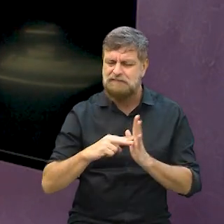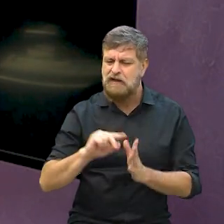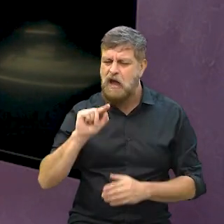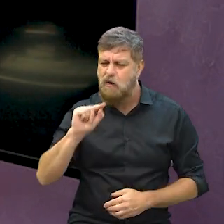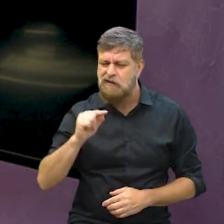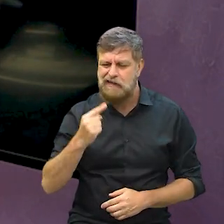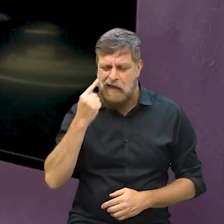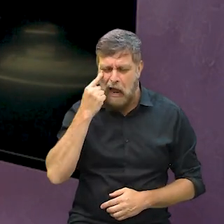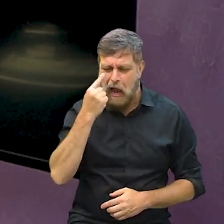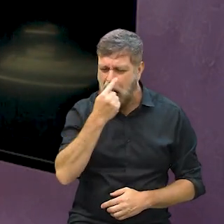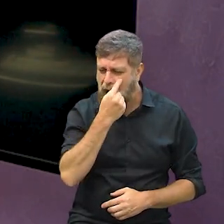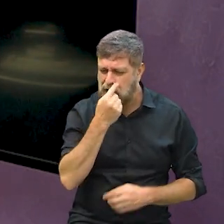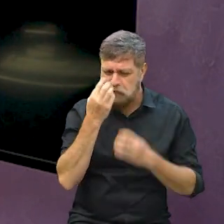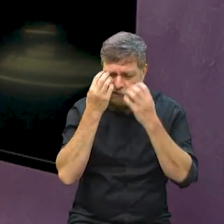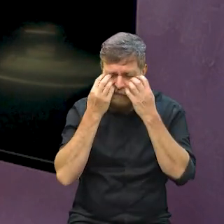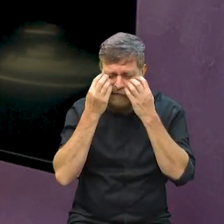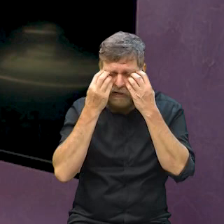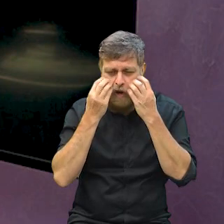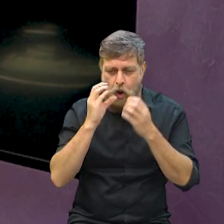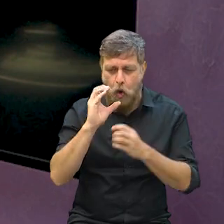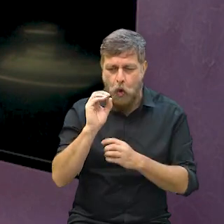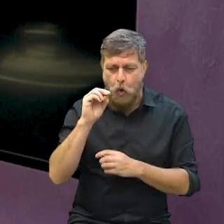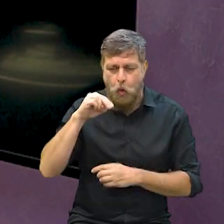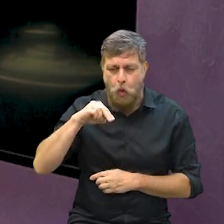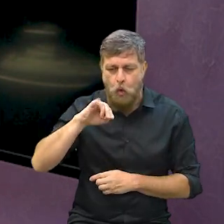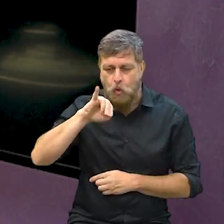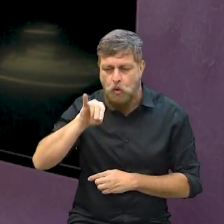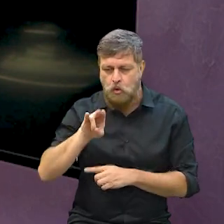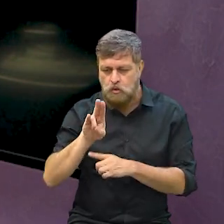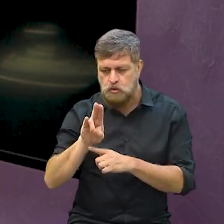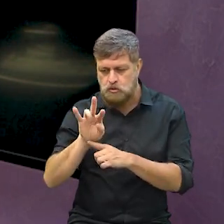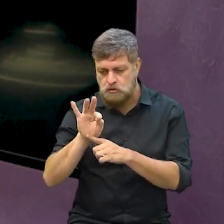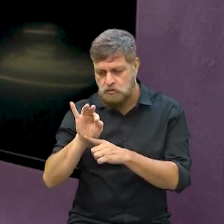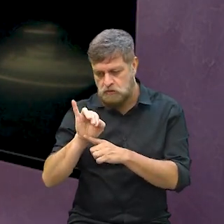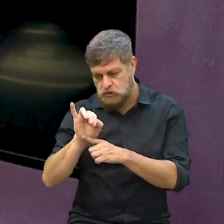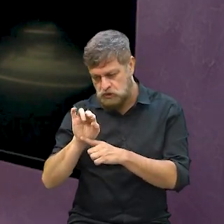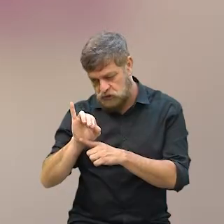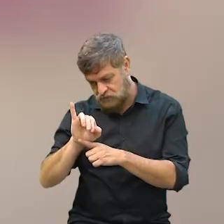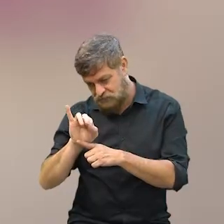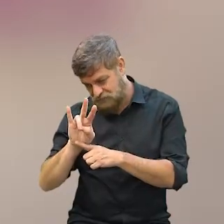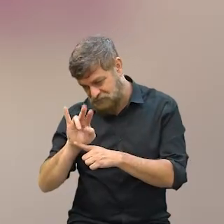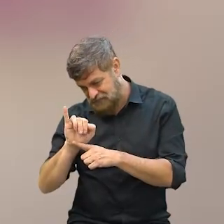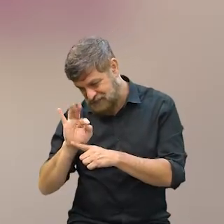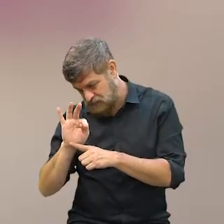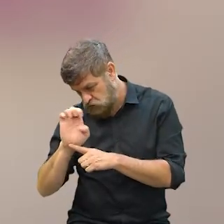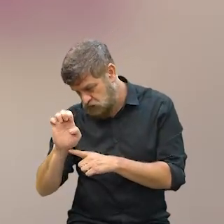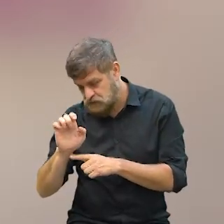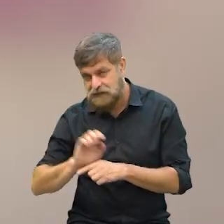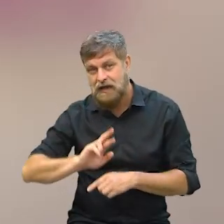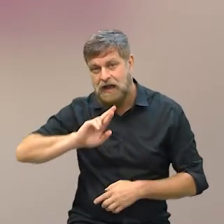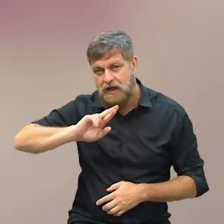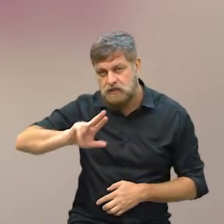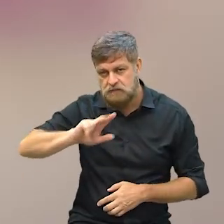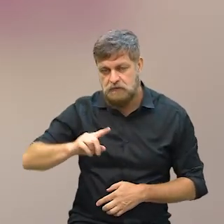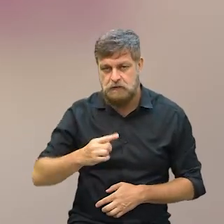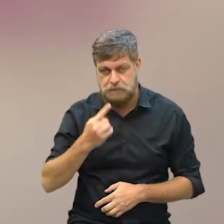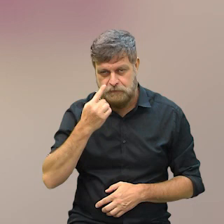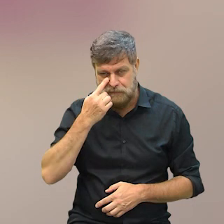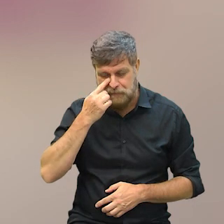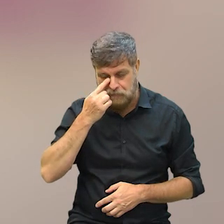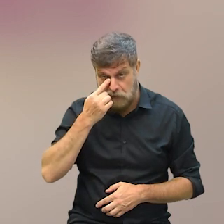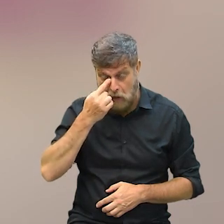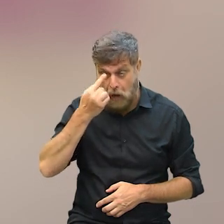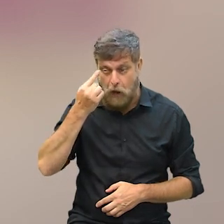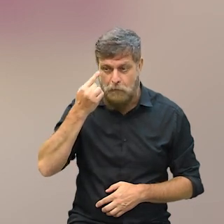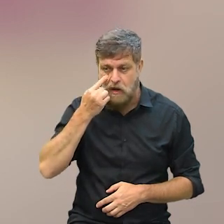e conjuntivite. Tem diferença? O que é cada uma? Sim, são diferentes. O